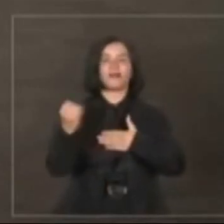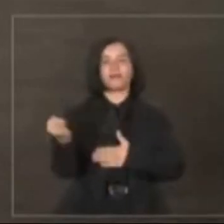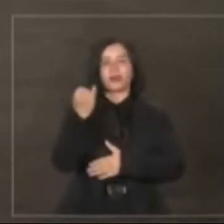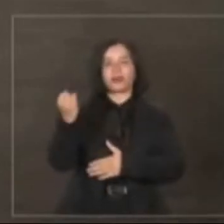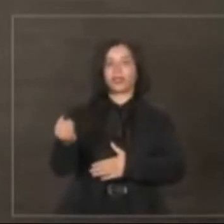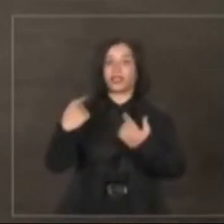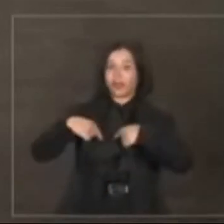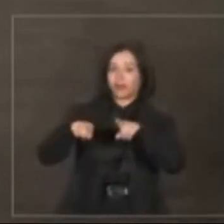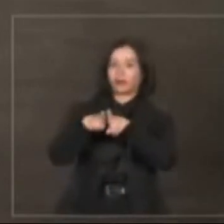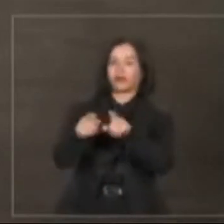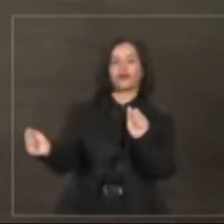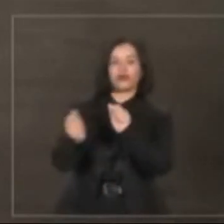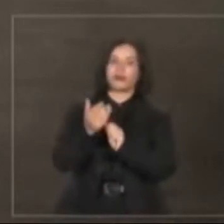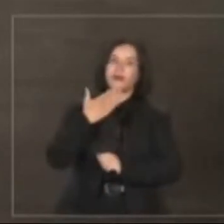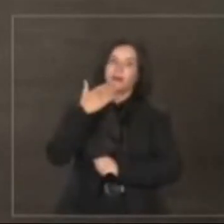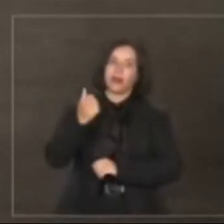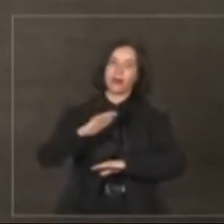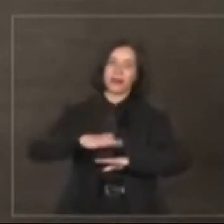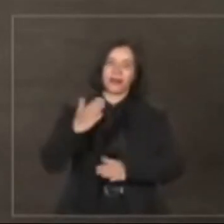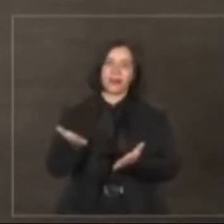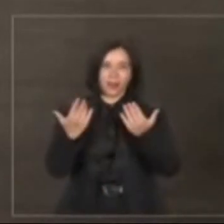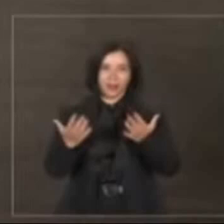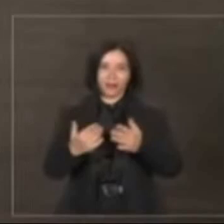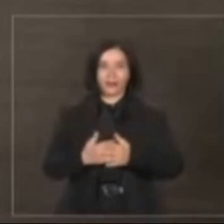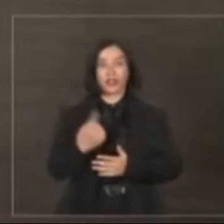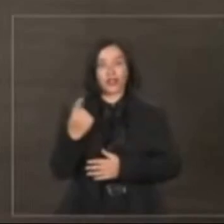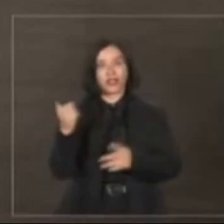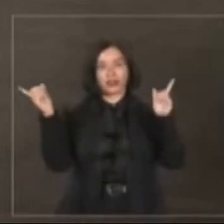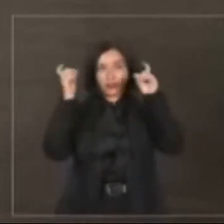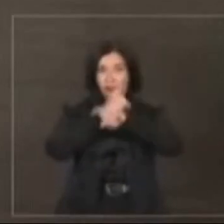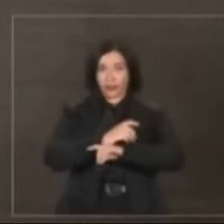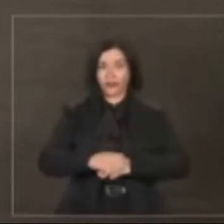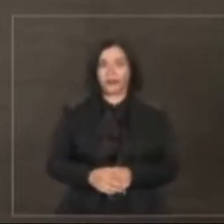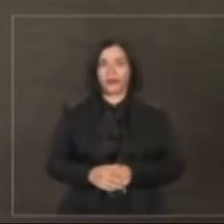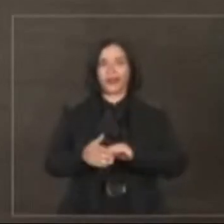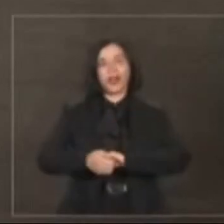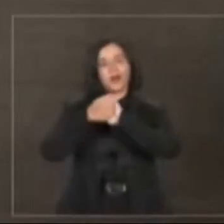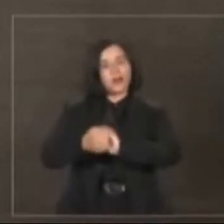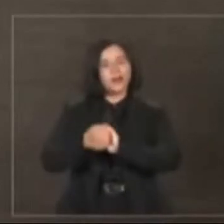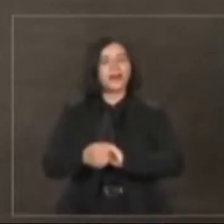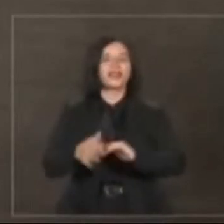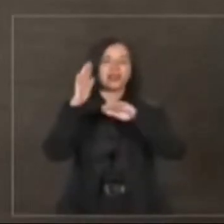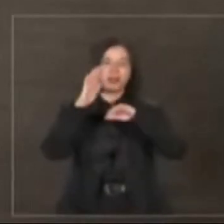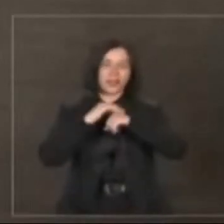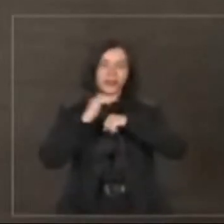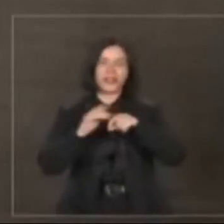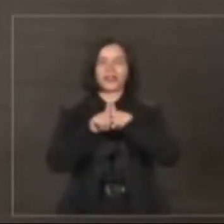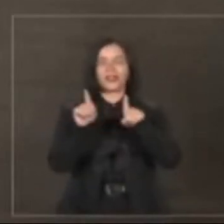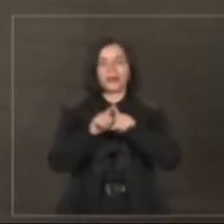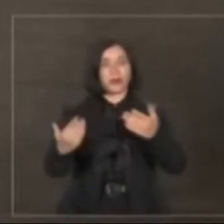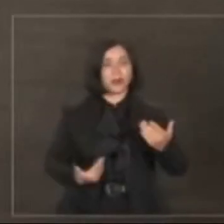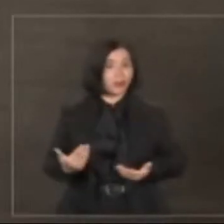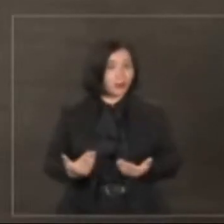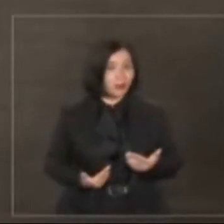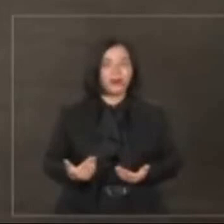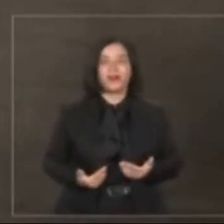qual a caminhada seria muito mais difícil. E um cumprimento muitíssimo especial e carinhoso aos servidores da Justiça Eleitoral